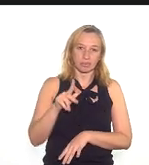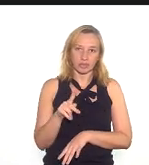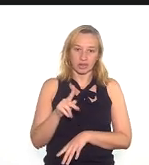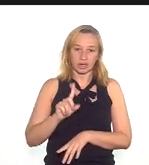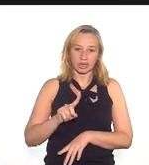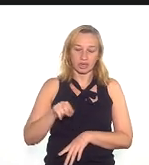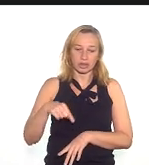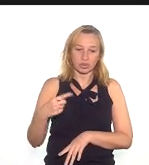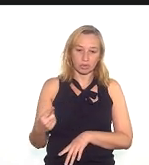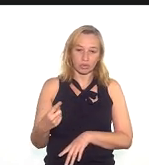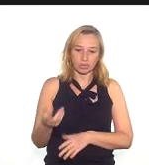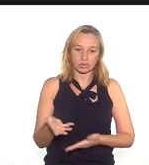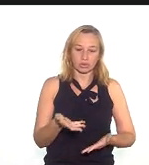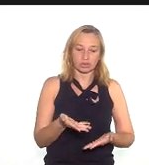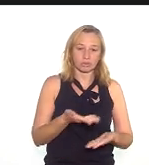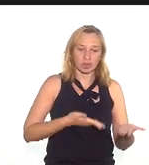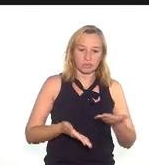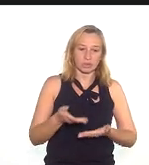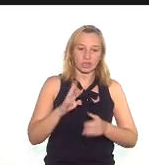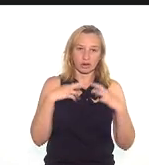demais participantes da reunião.